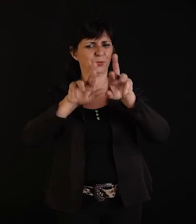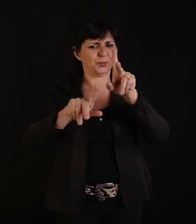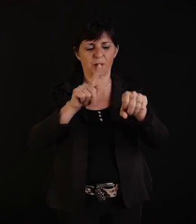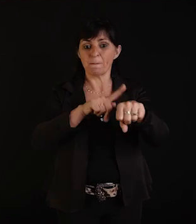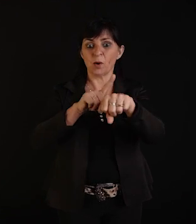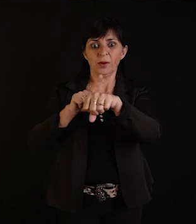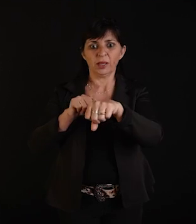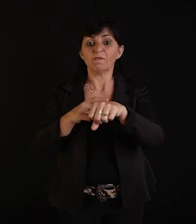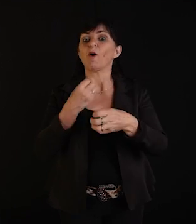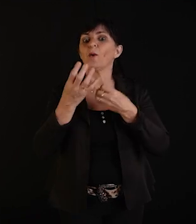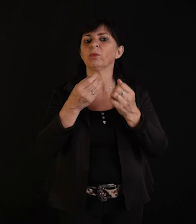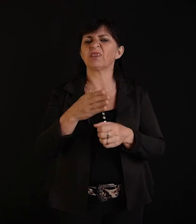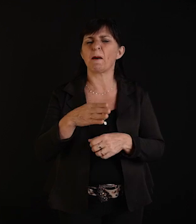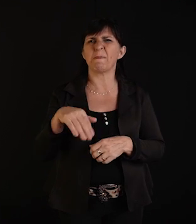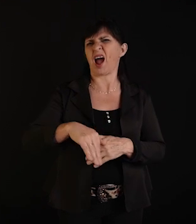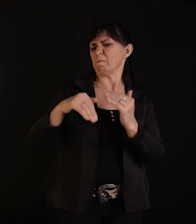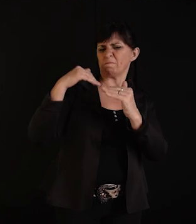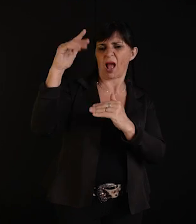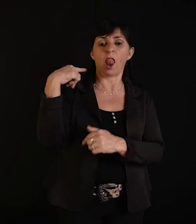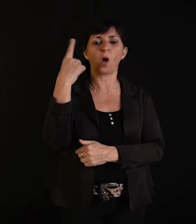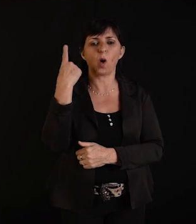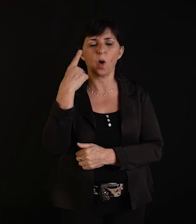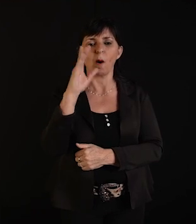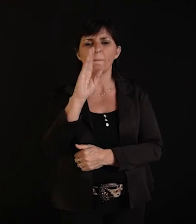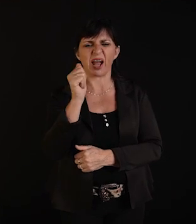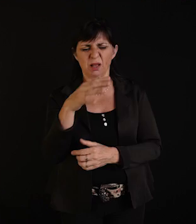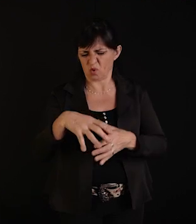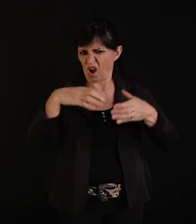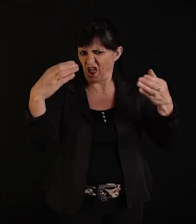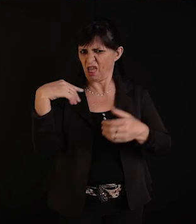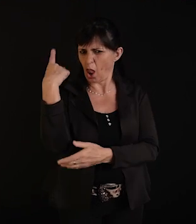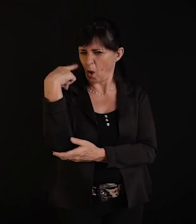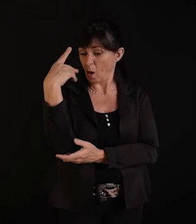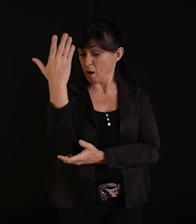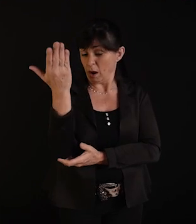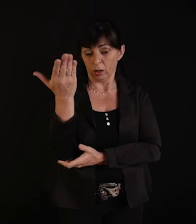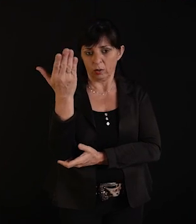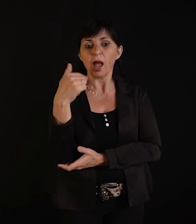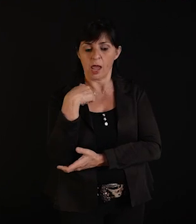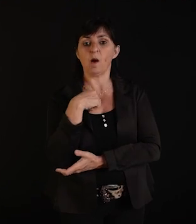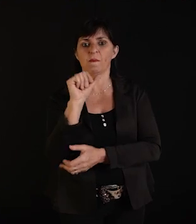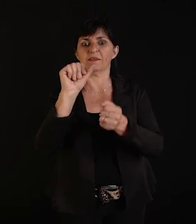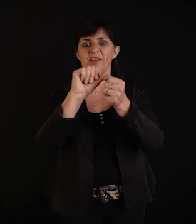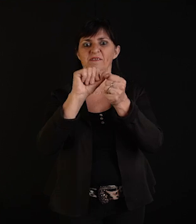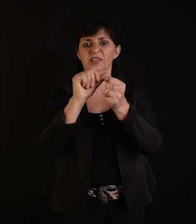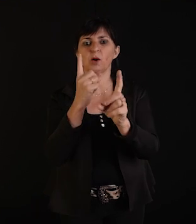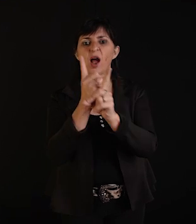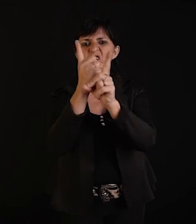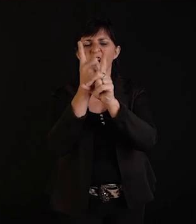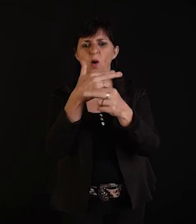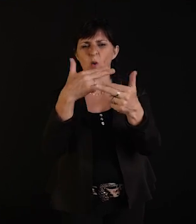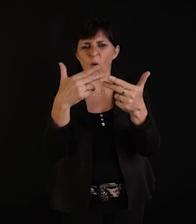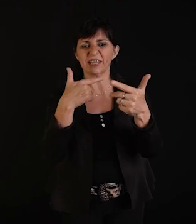posso contar do Baita Louco. O Baita Louco, o personagem que eu criei. Posso dizer também que eu tentava achar alguma coisa engraçada para